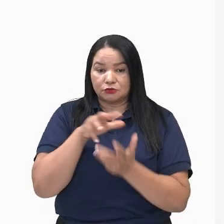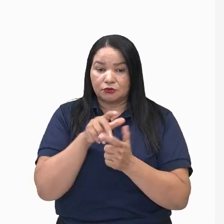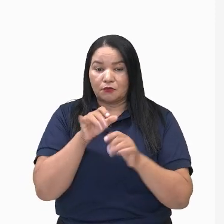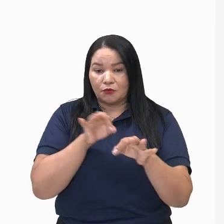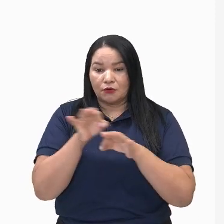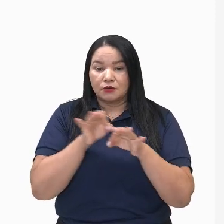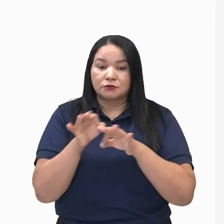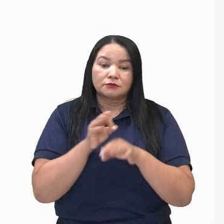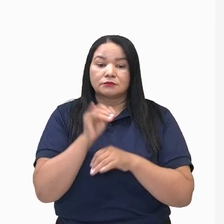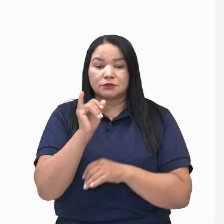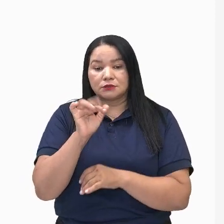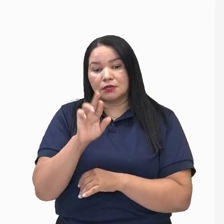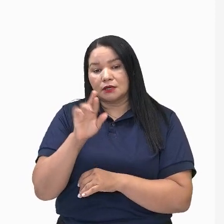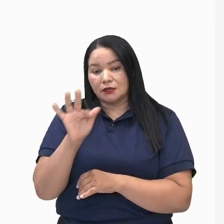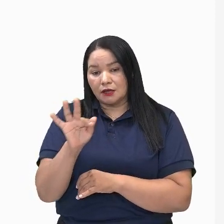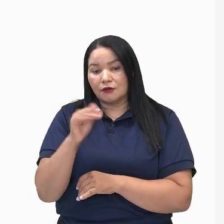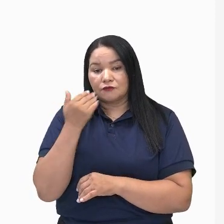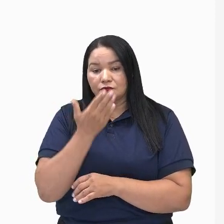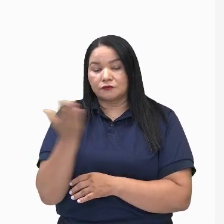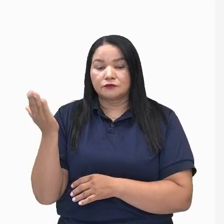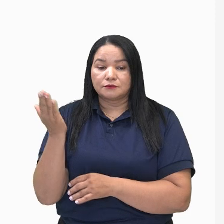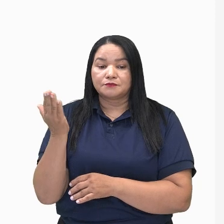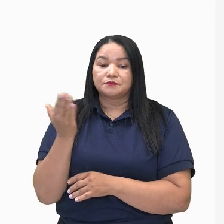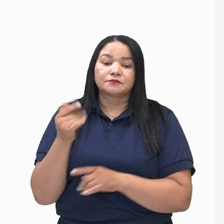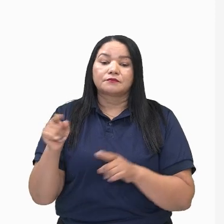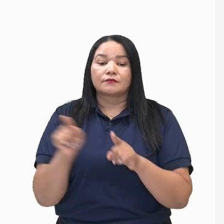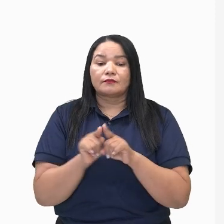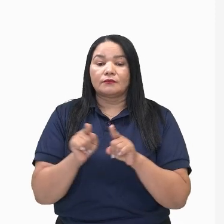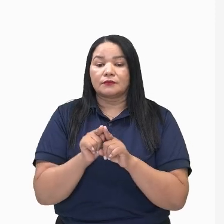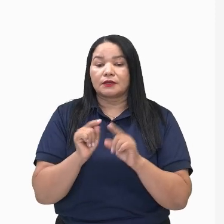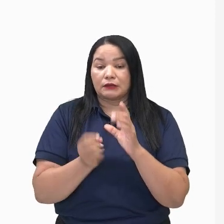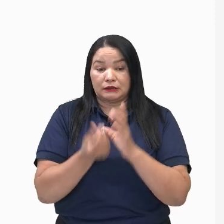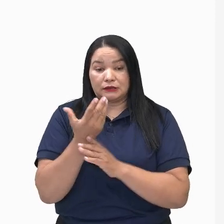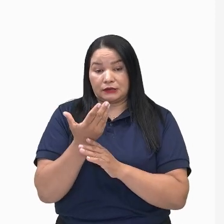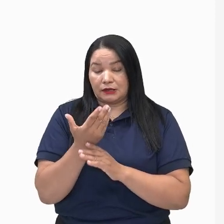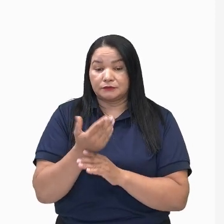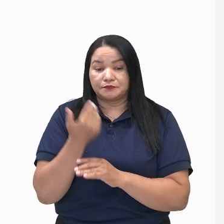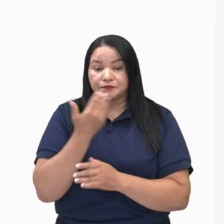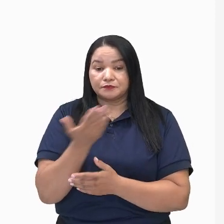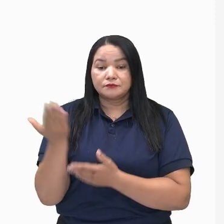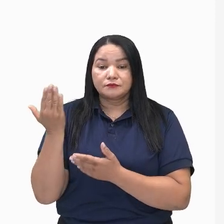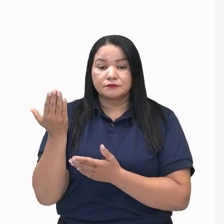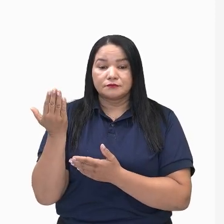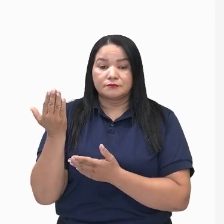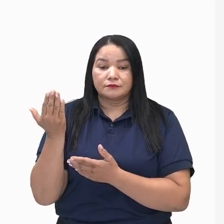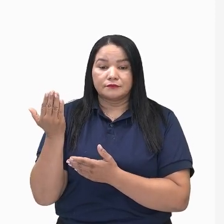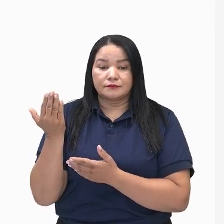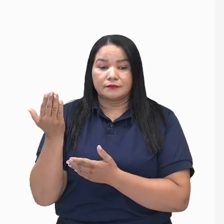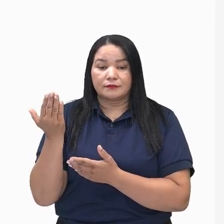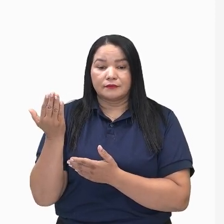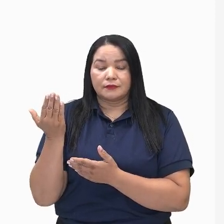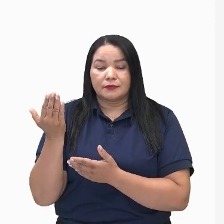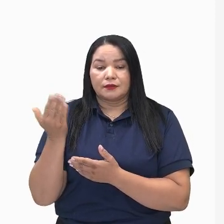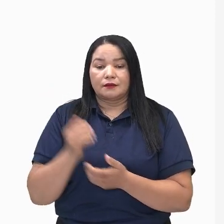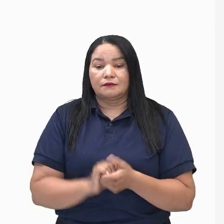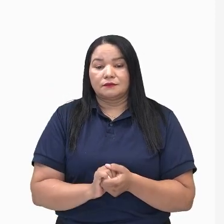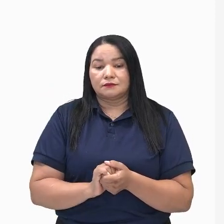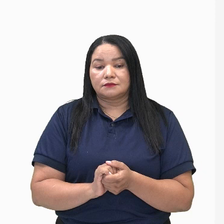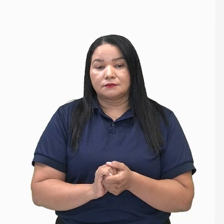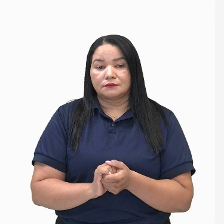A Federação Internacional de Racquetball, tem a sigla ali, o nome invertido, né, o IRF, é